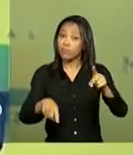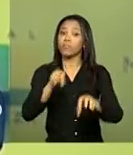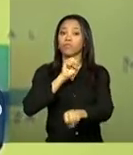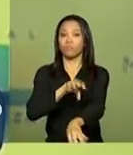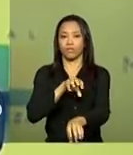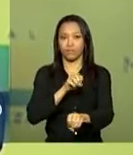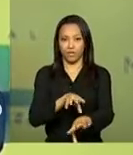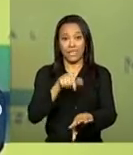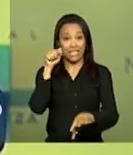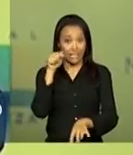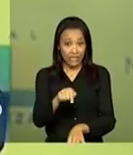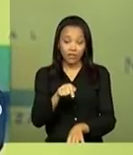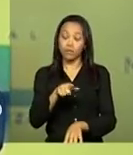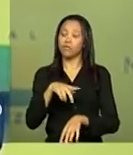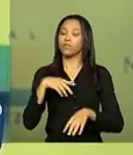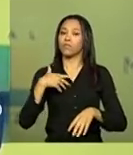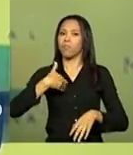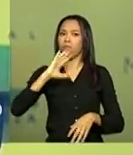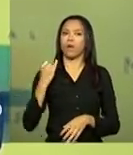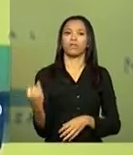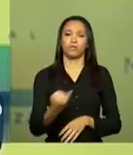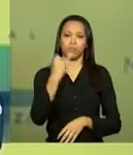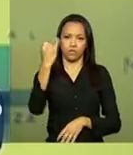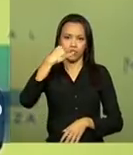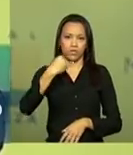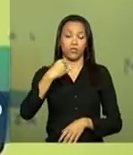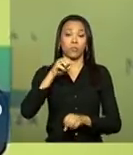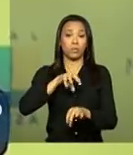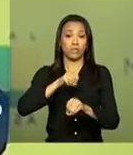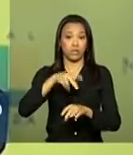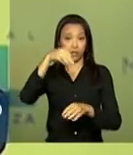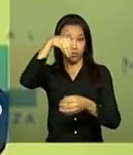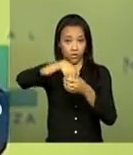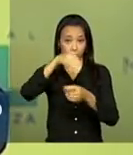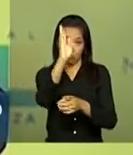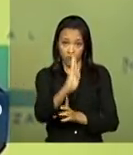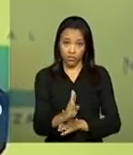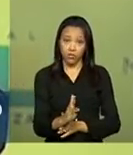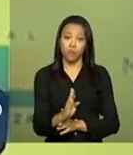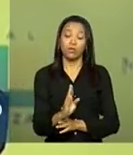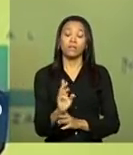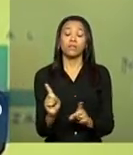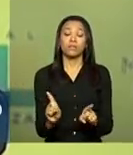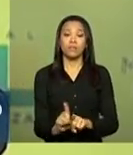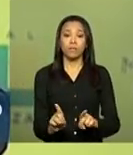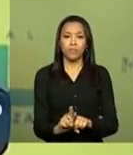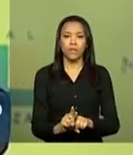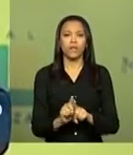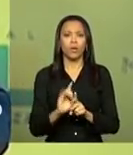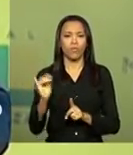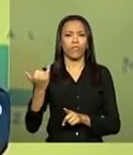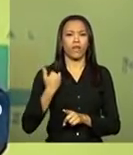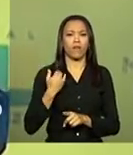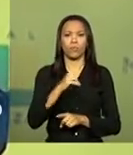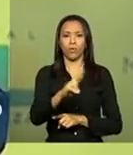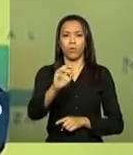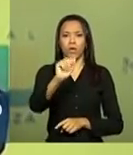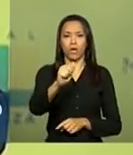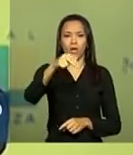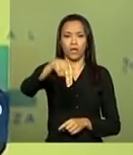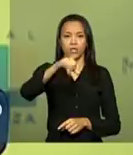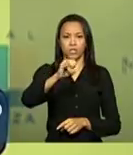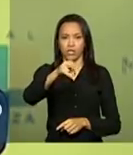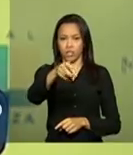sido o mais importante legado para a educação desse país. É todos, como dizia Anísio Teixeira, educação